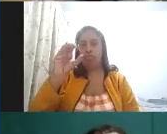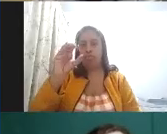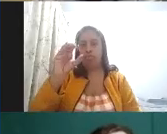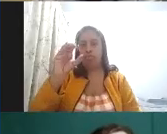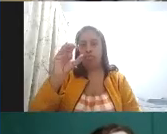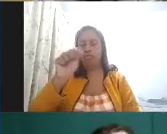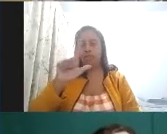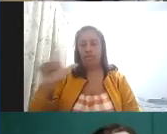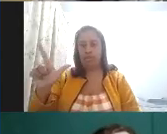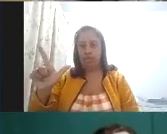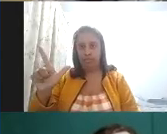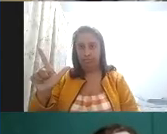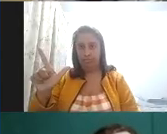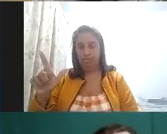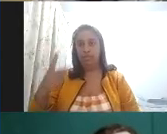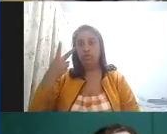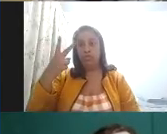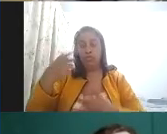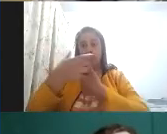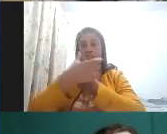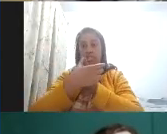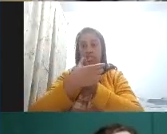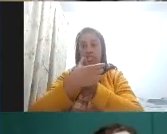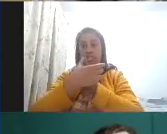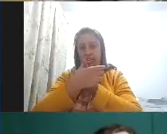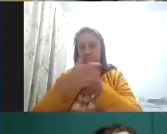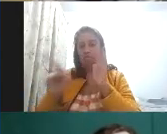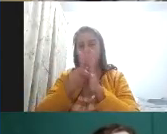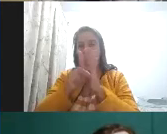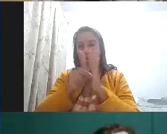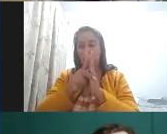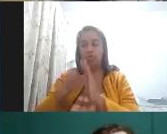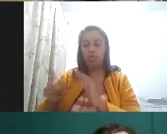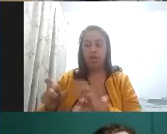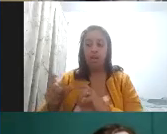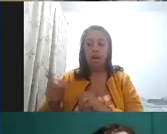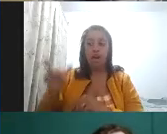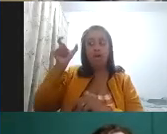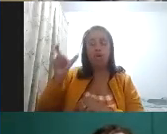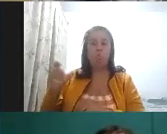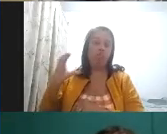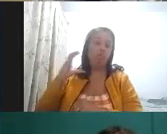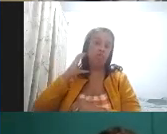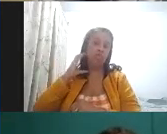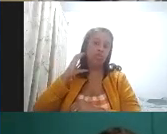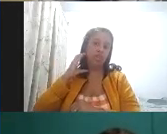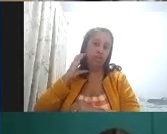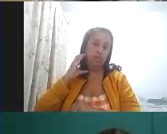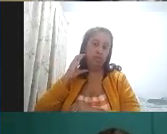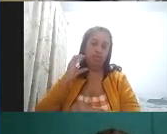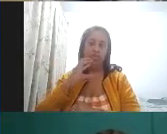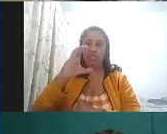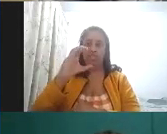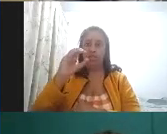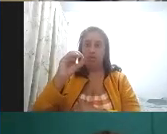2 vértebras que nós chamamos de vértebras da coluna cervical alta, tá? Então, é o C0, que é o occipital, C1 e C2.